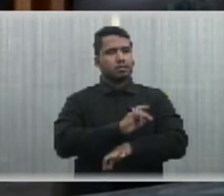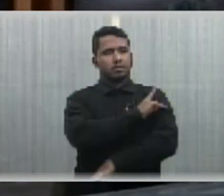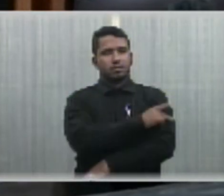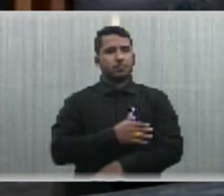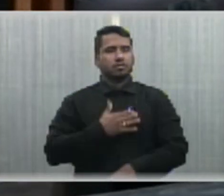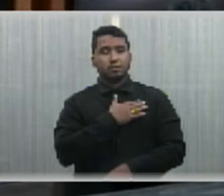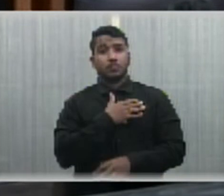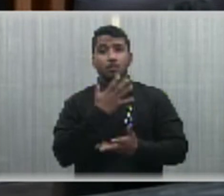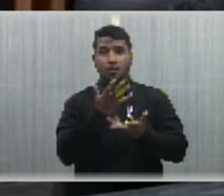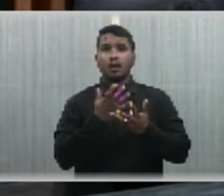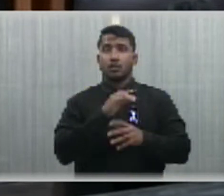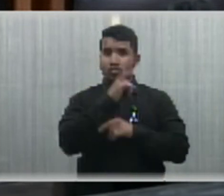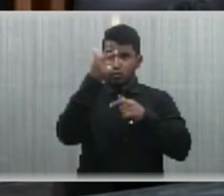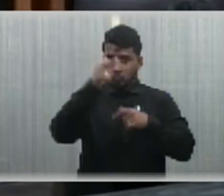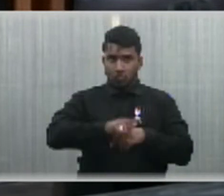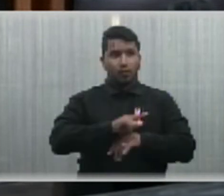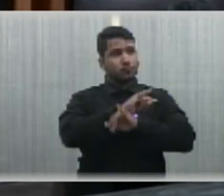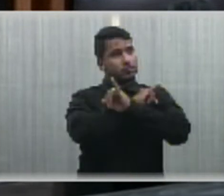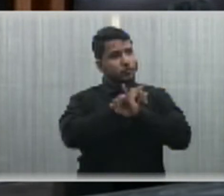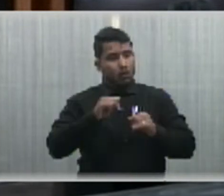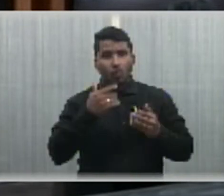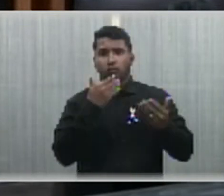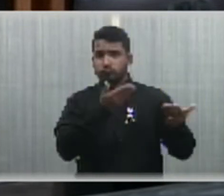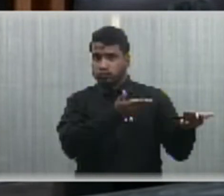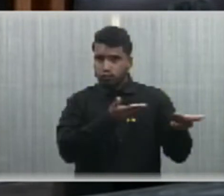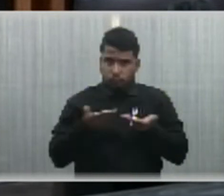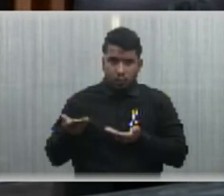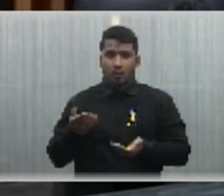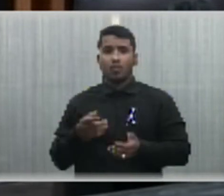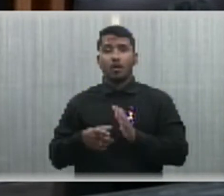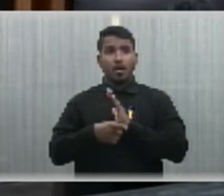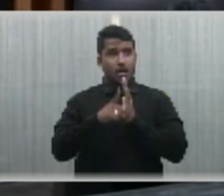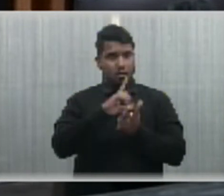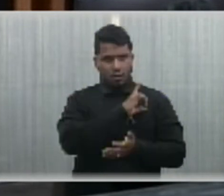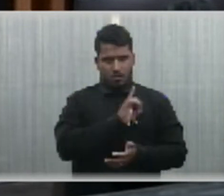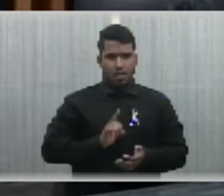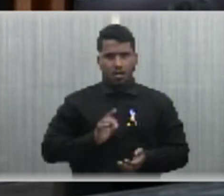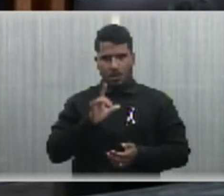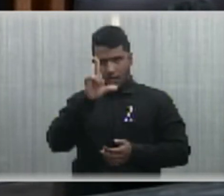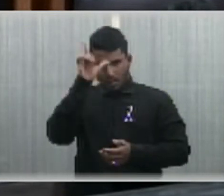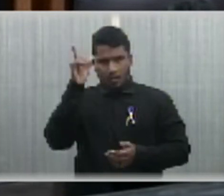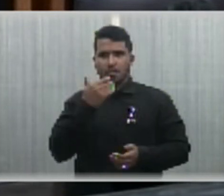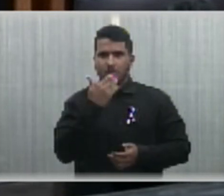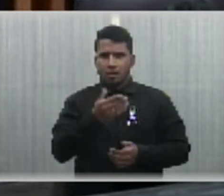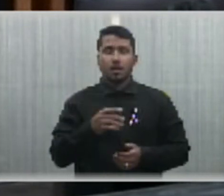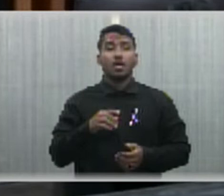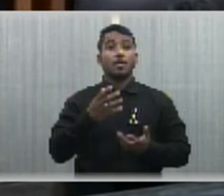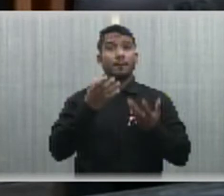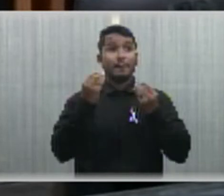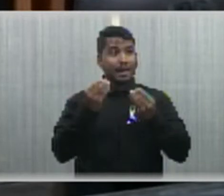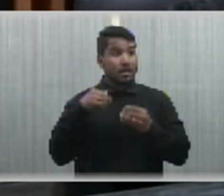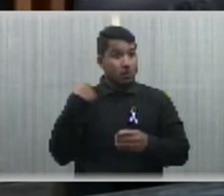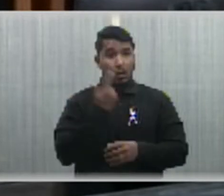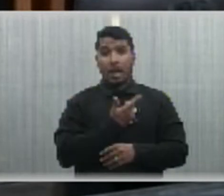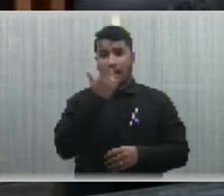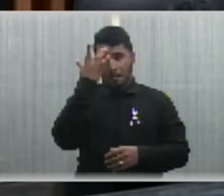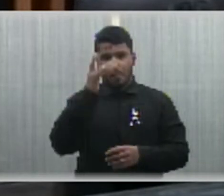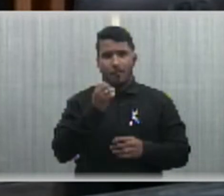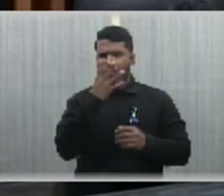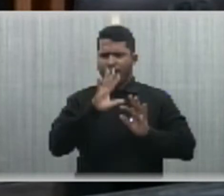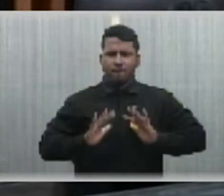feito pelo meu colega parlamentar de bancada, Francisco Lima, para que amanhã a gente faça uma grande festa no